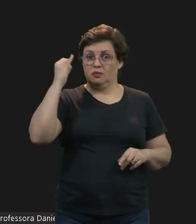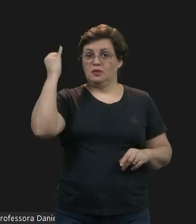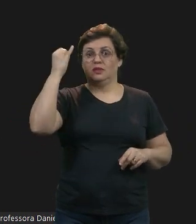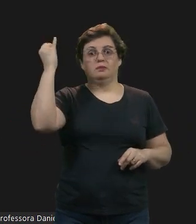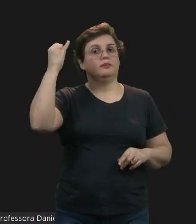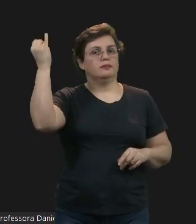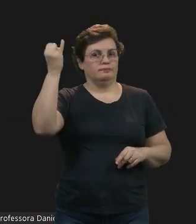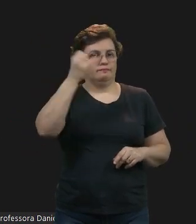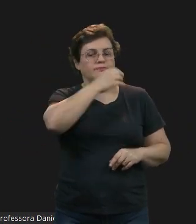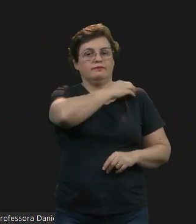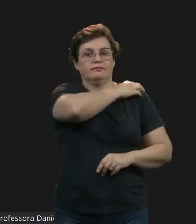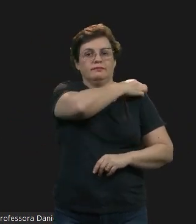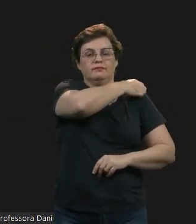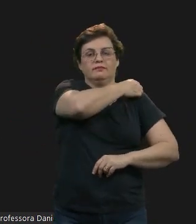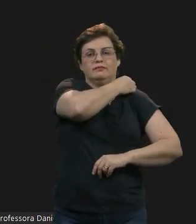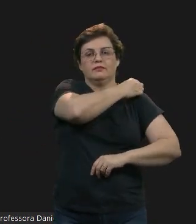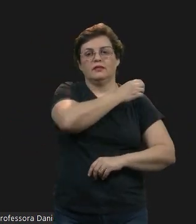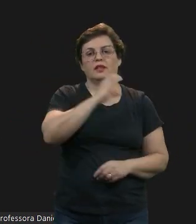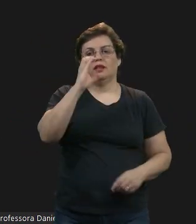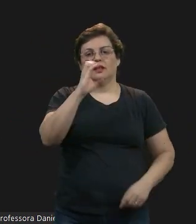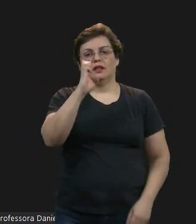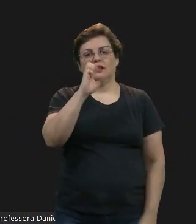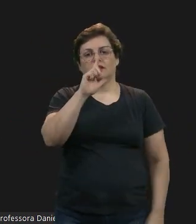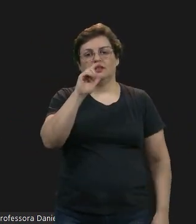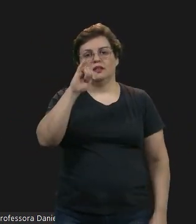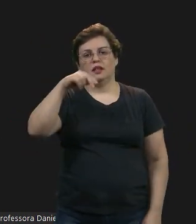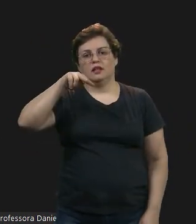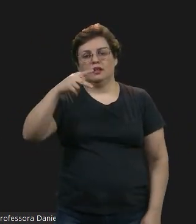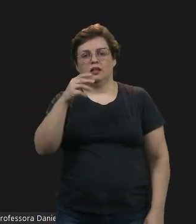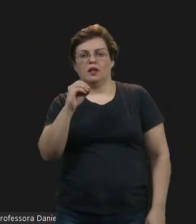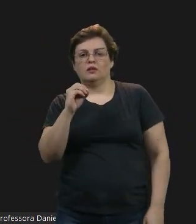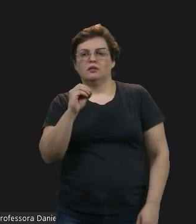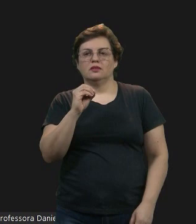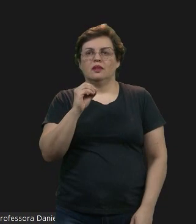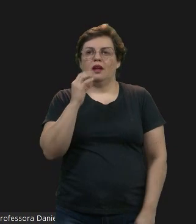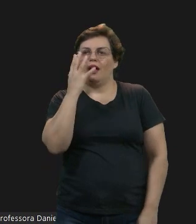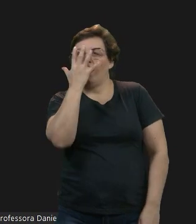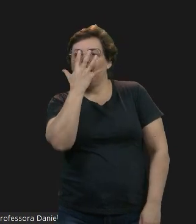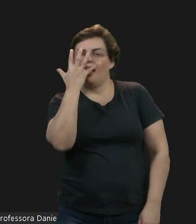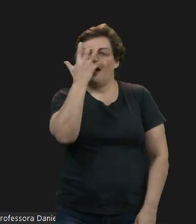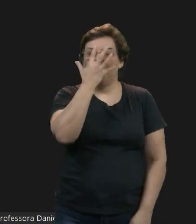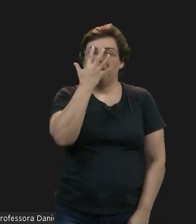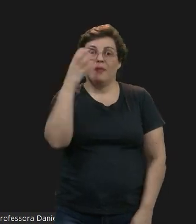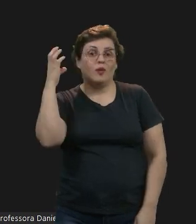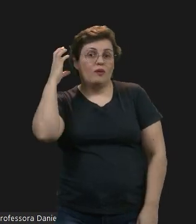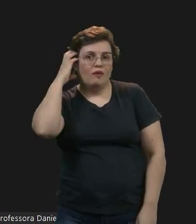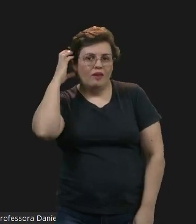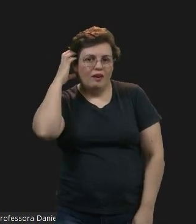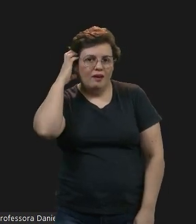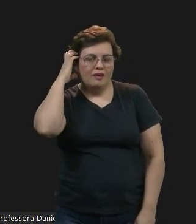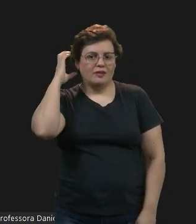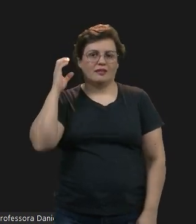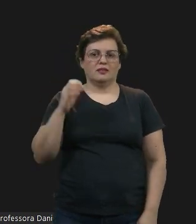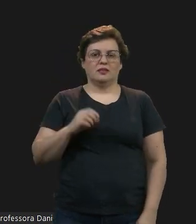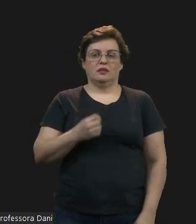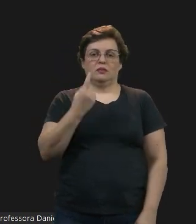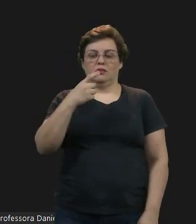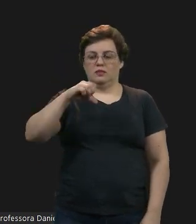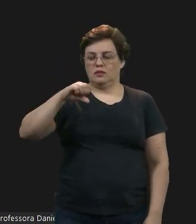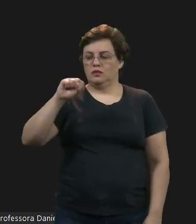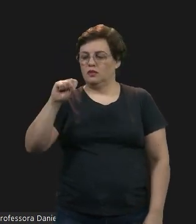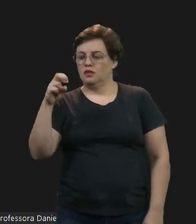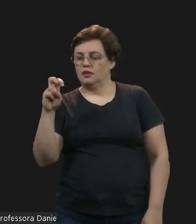entre tantos outros. Celinho se apaixonava ali pelo rádio. E em 1985, viu mais